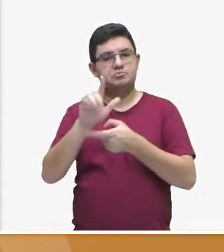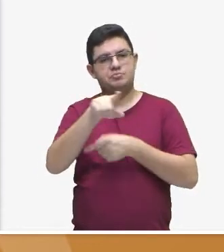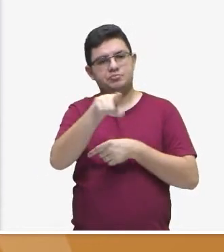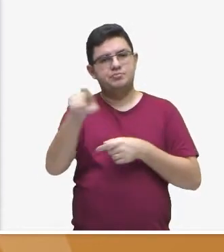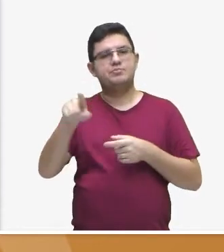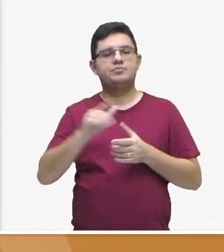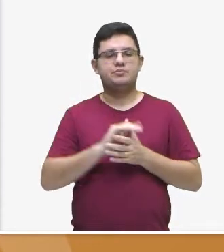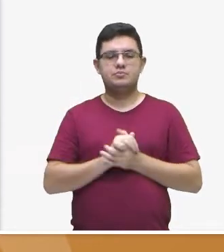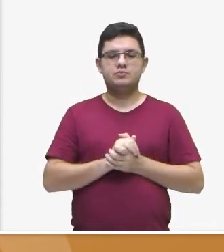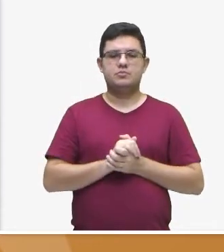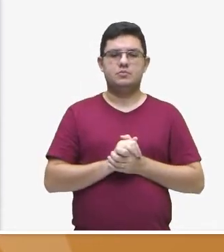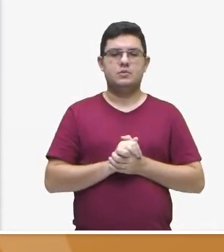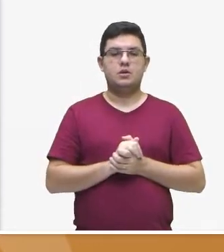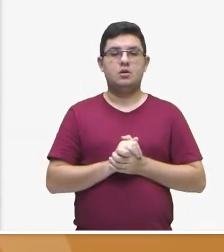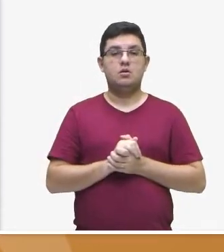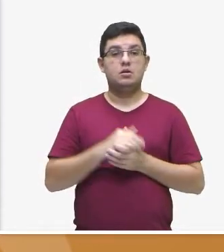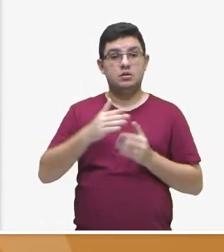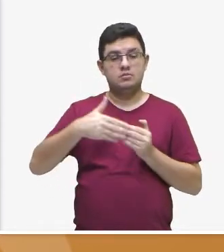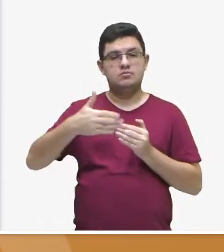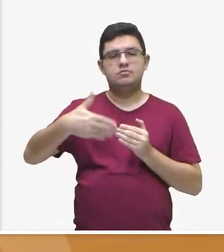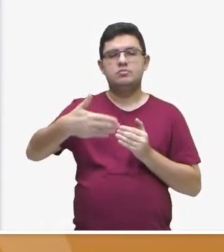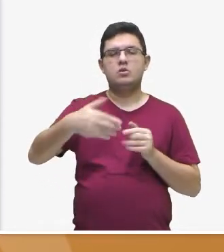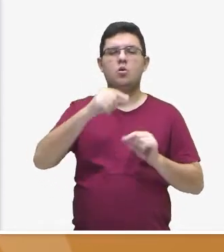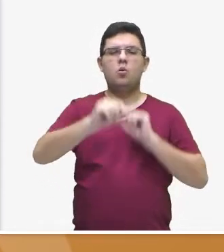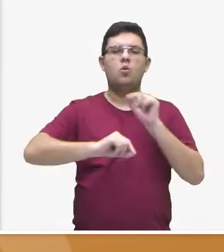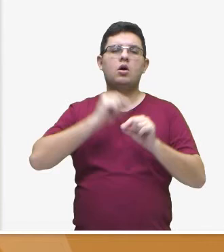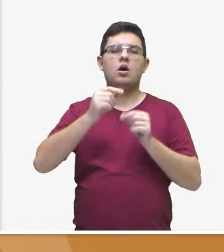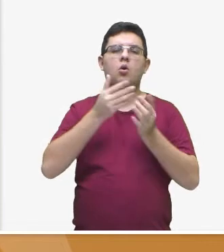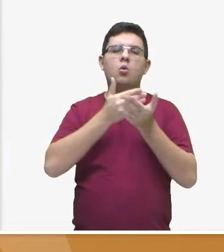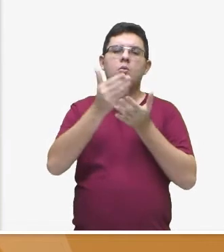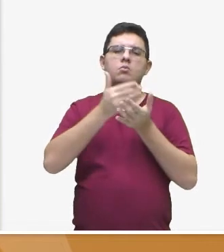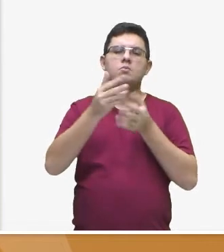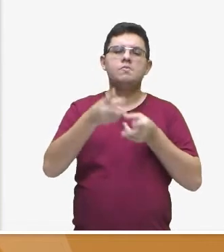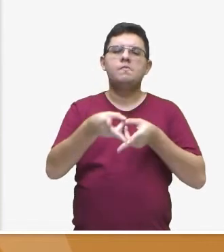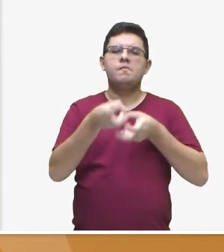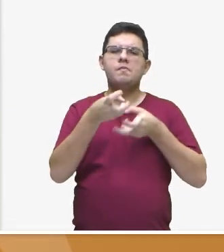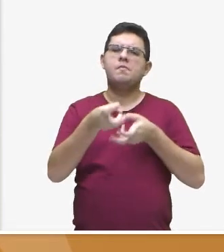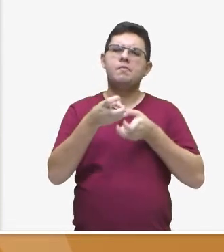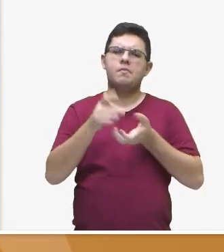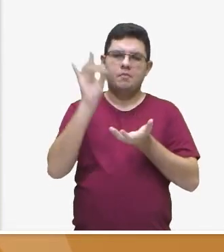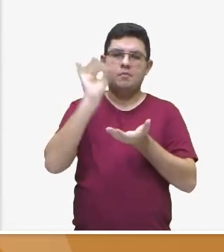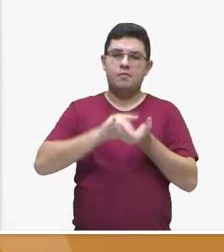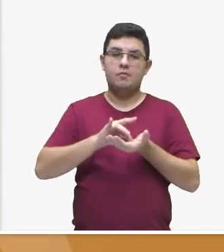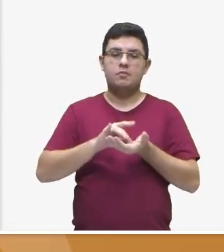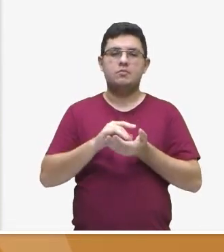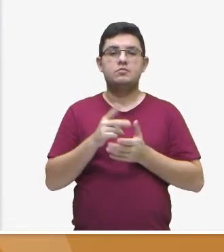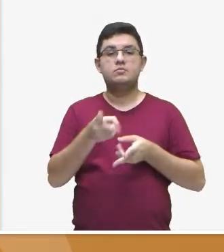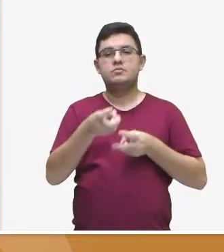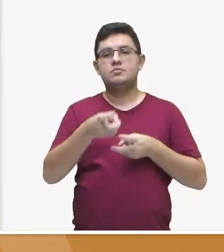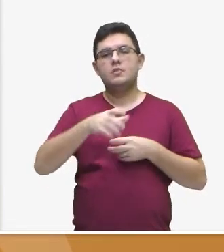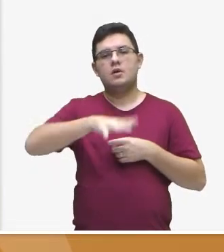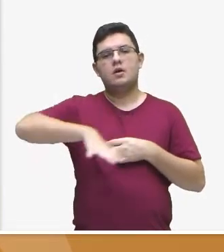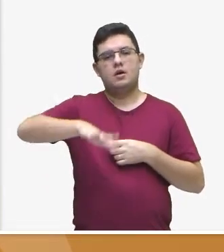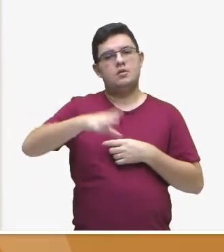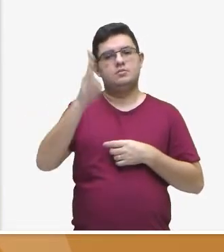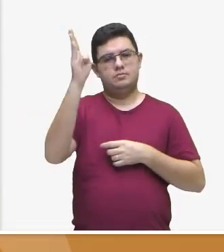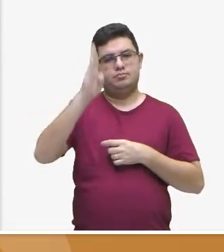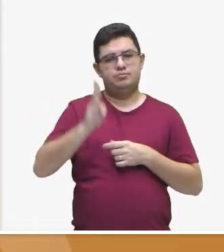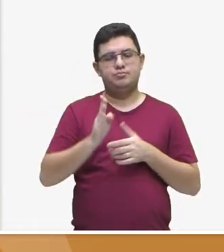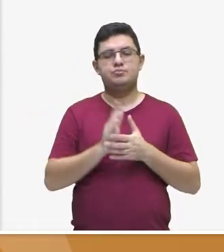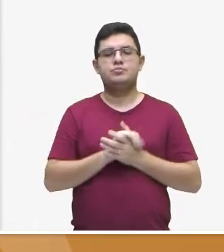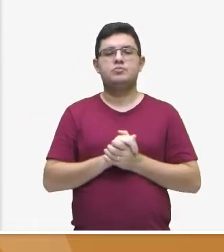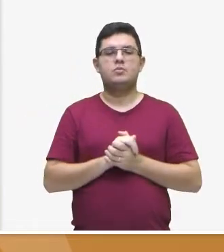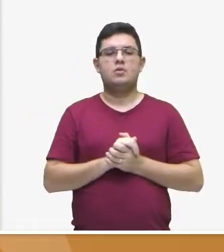partir daí, começa a explorar o território que nós chamamos hoje de Brasil. É